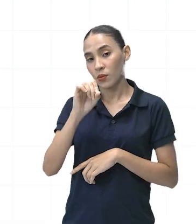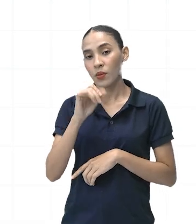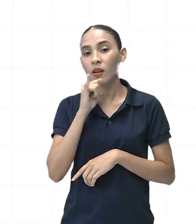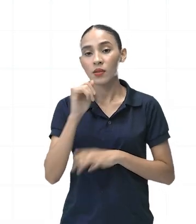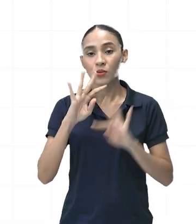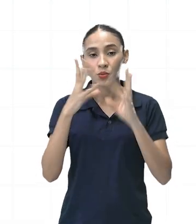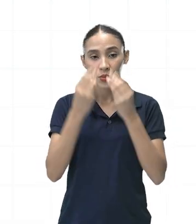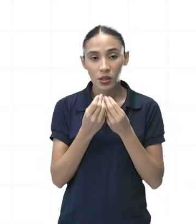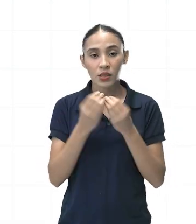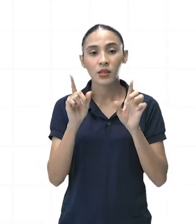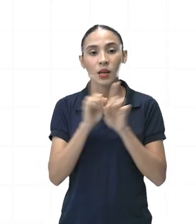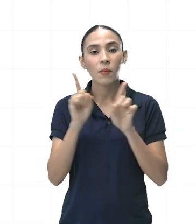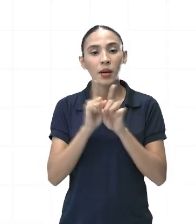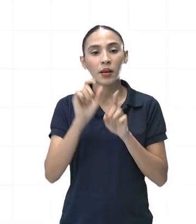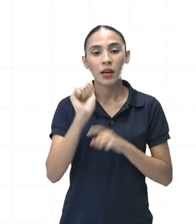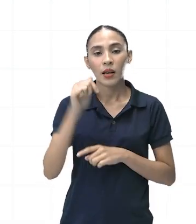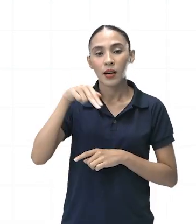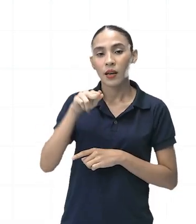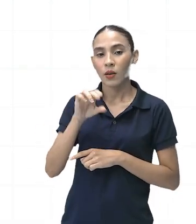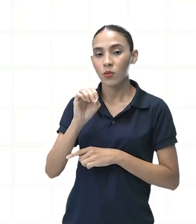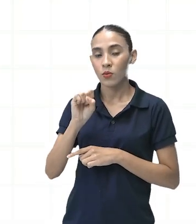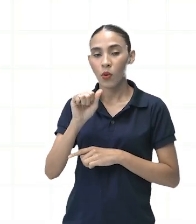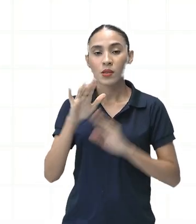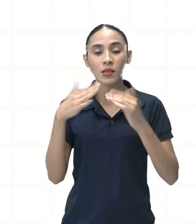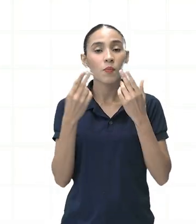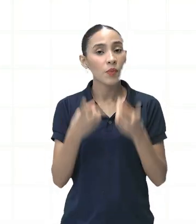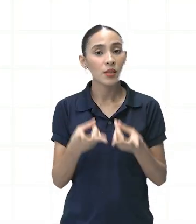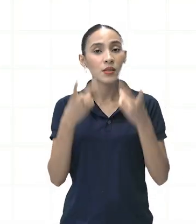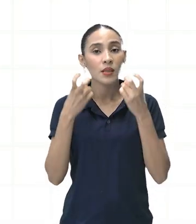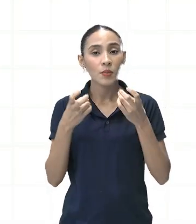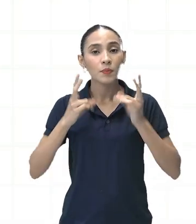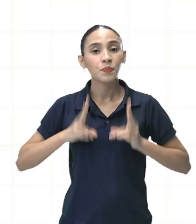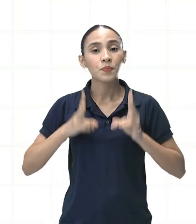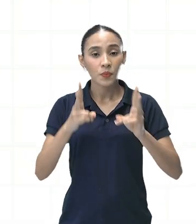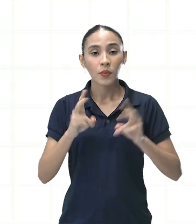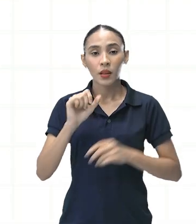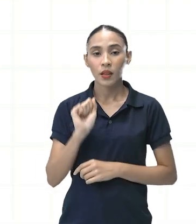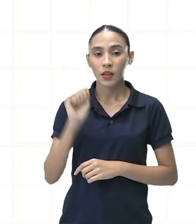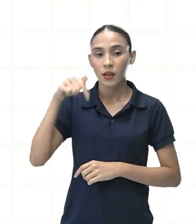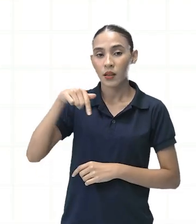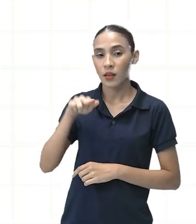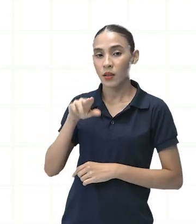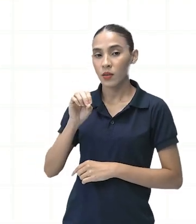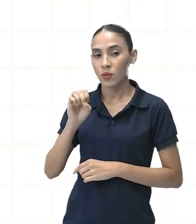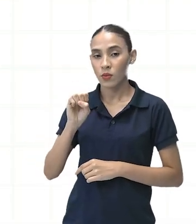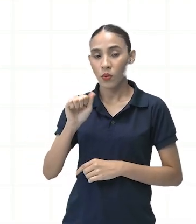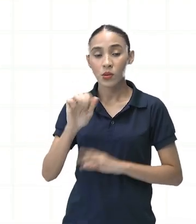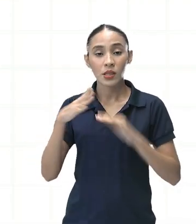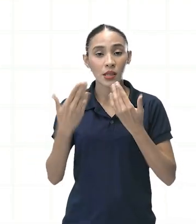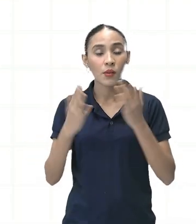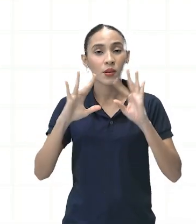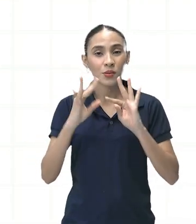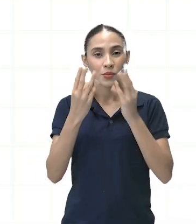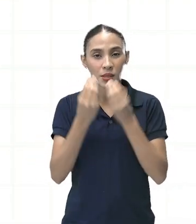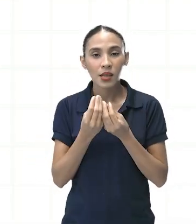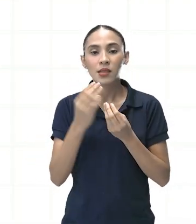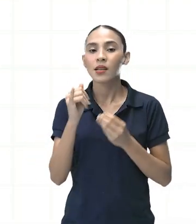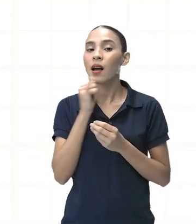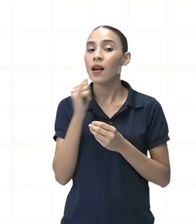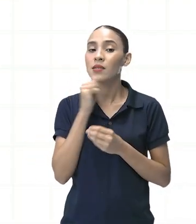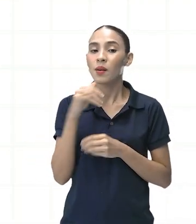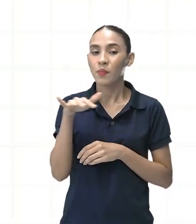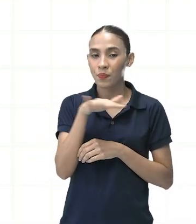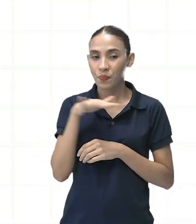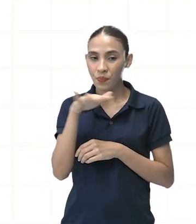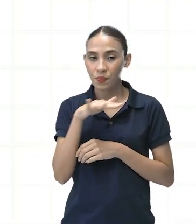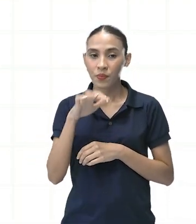em solução aquosa. Então, percebam que nós sempre falamos de um meio aquoso. Então, as substâncias que, quando estão em